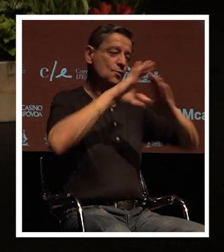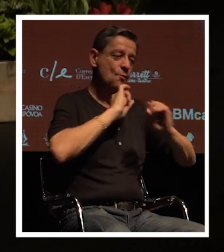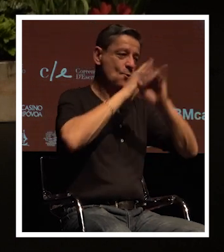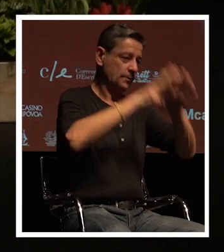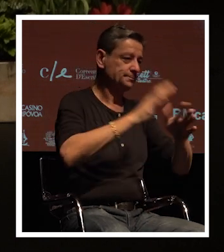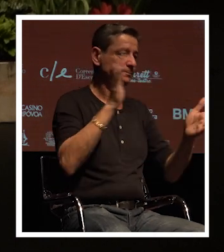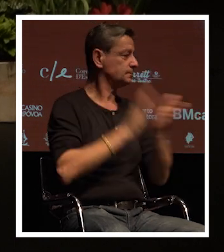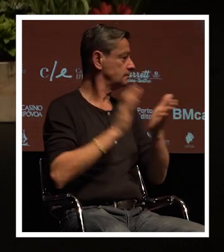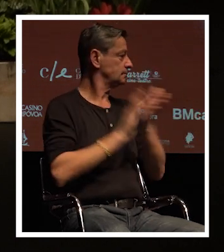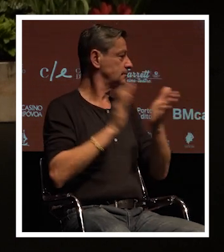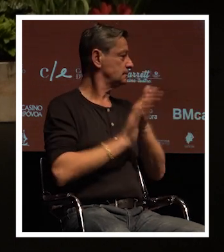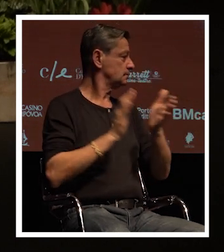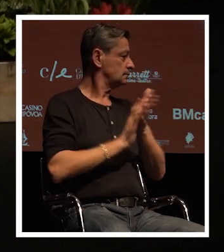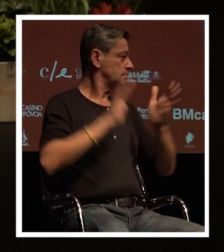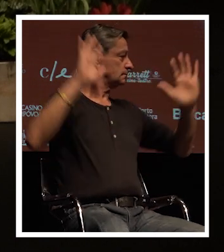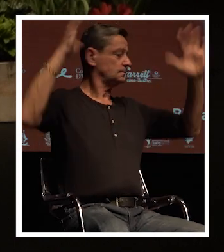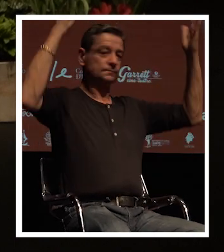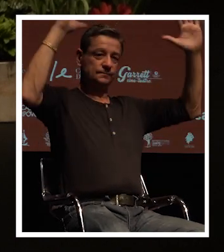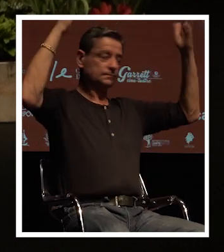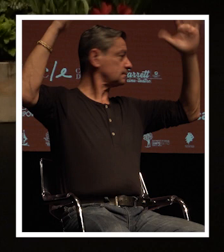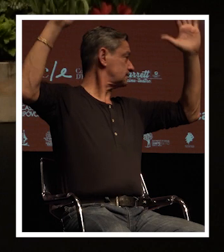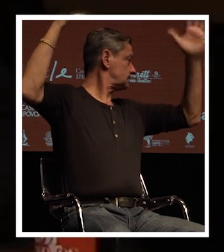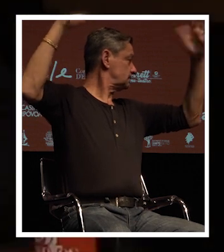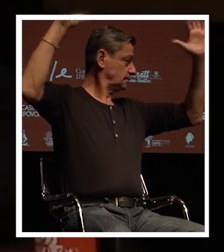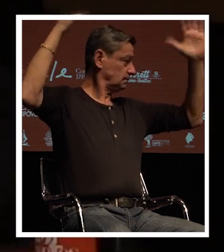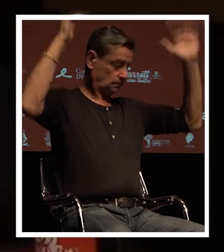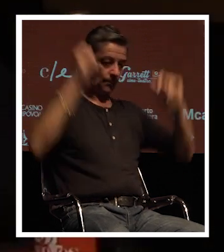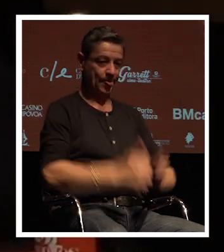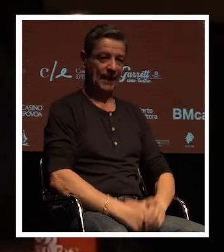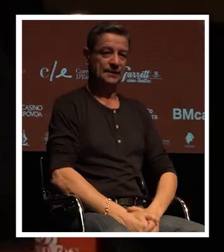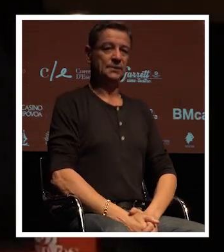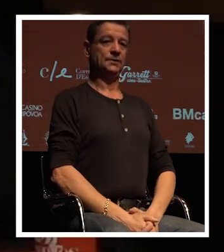desencontros muito bem muito